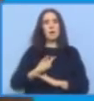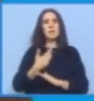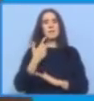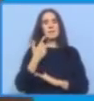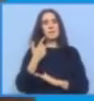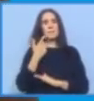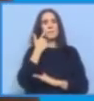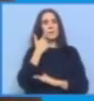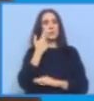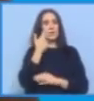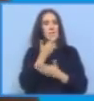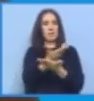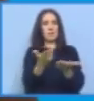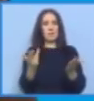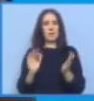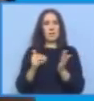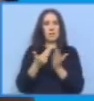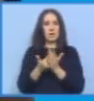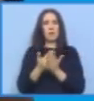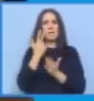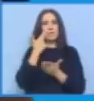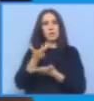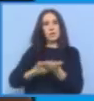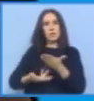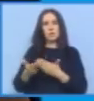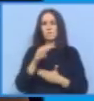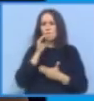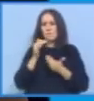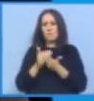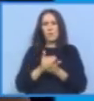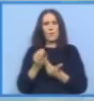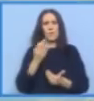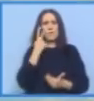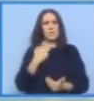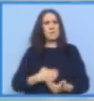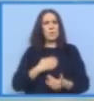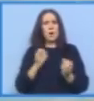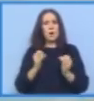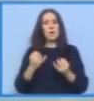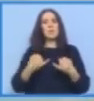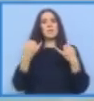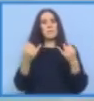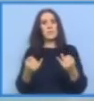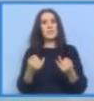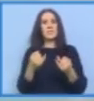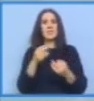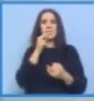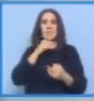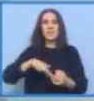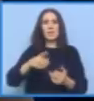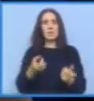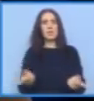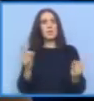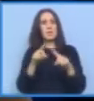que vem dar vida, depois desta morte, depois desta vida sem sentido, vem dar o regresso à terra,